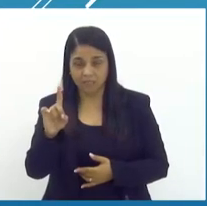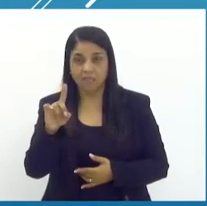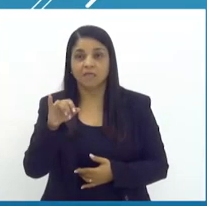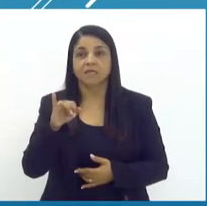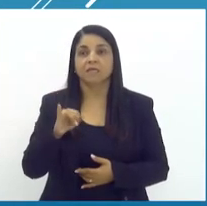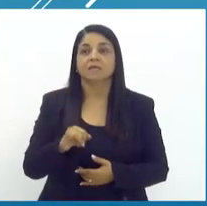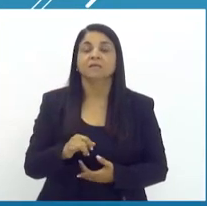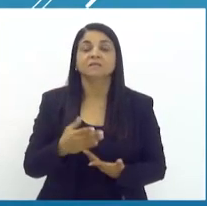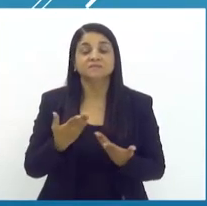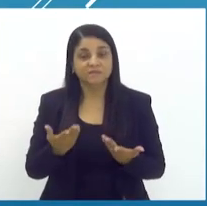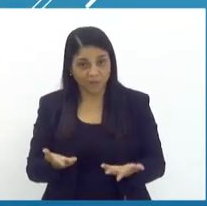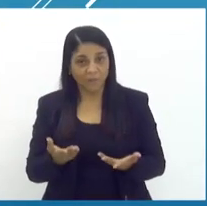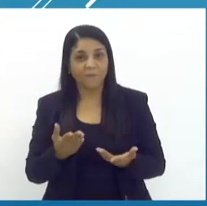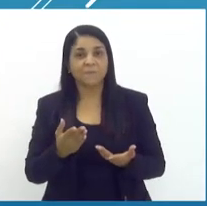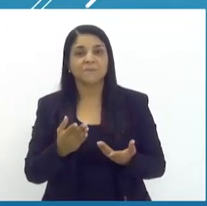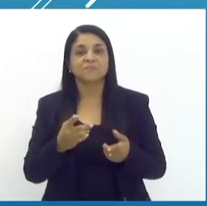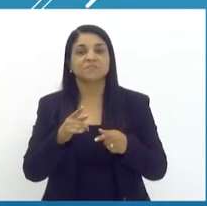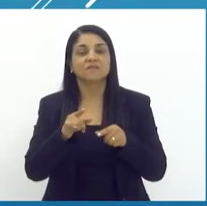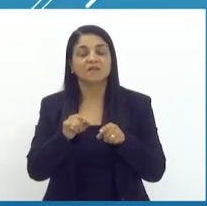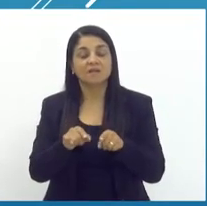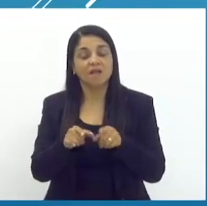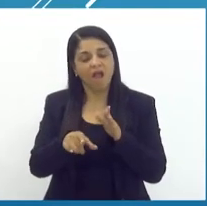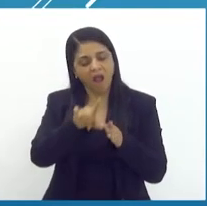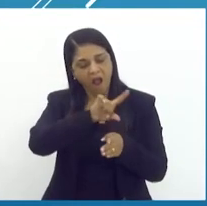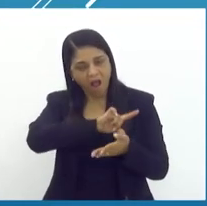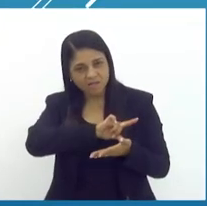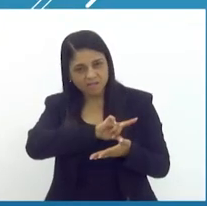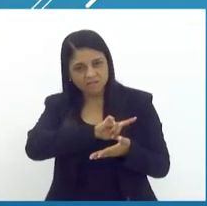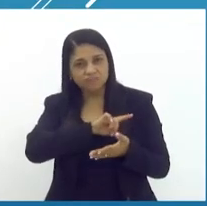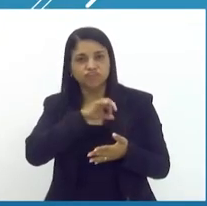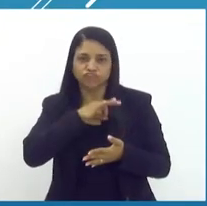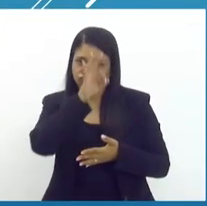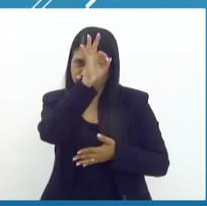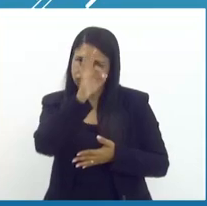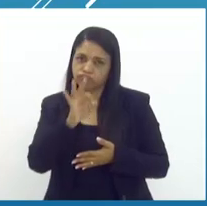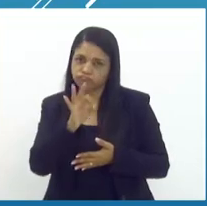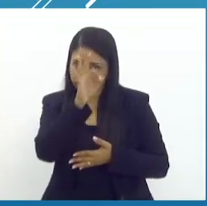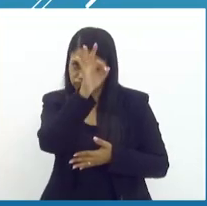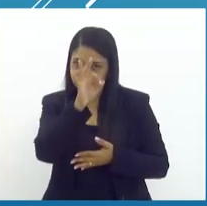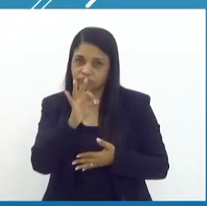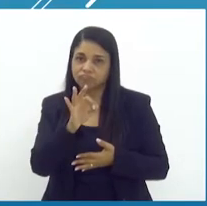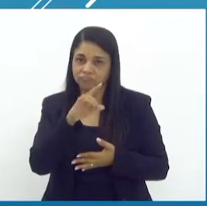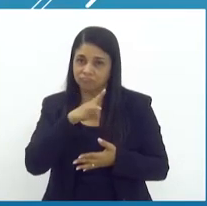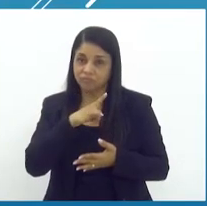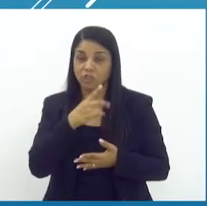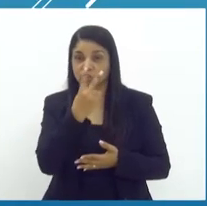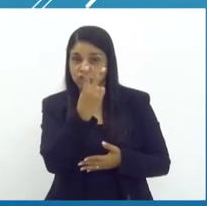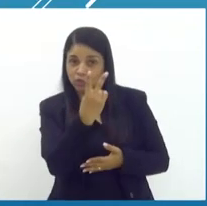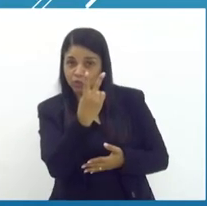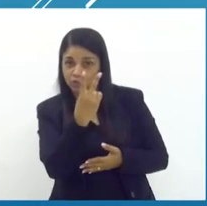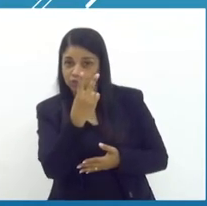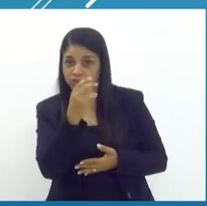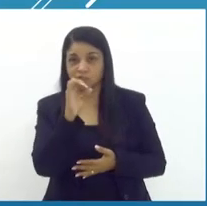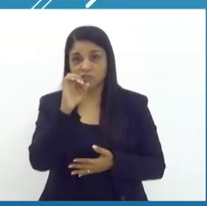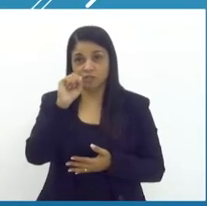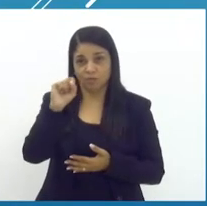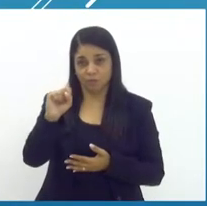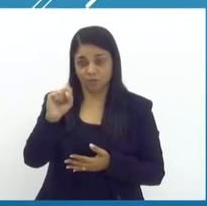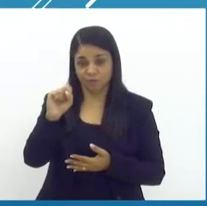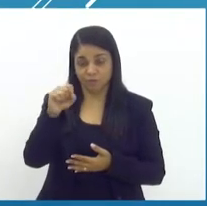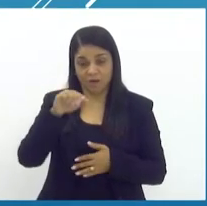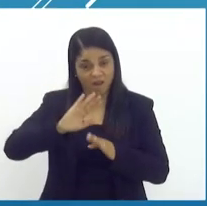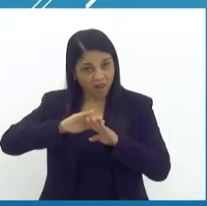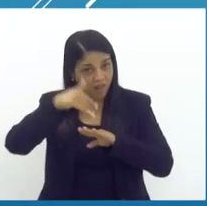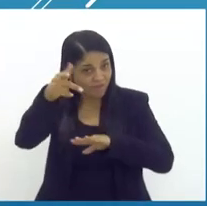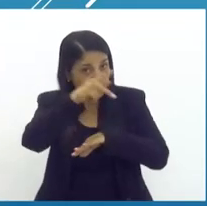itcmd tá ele antes tem alíquota cai que gosta muito dali 2 a 8 lá fora aliktas